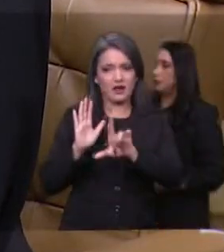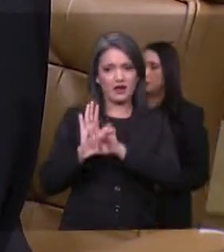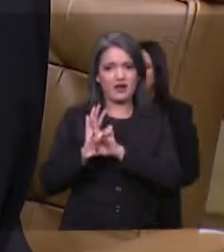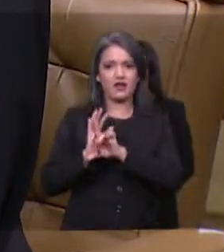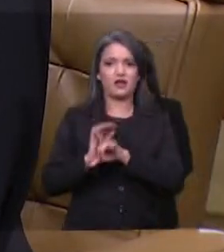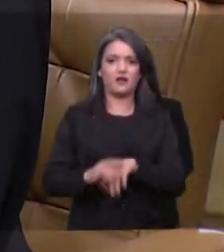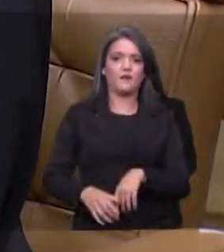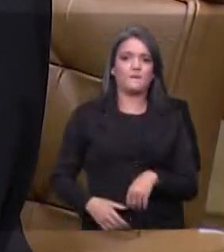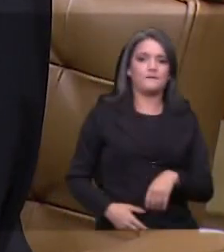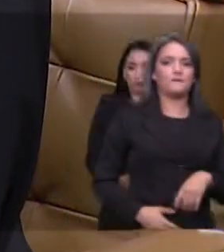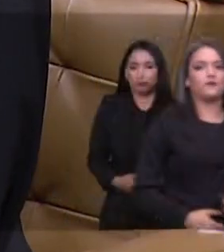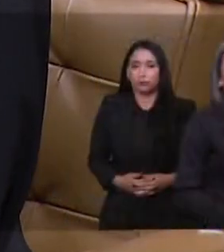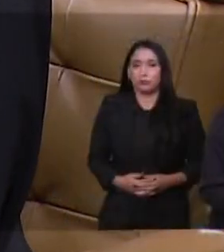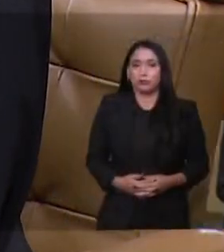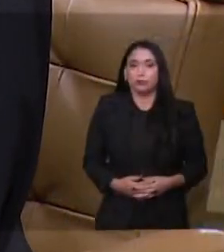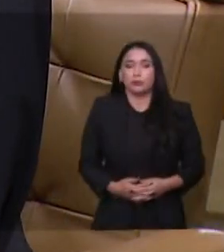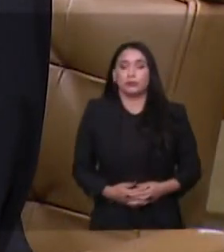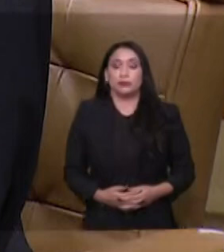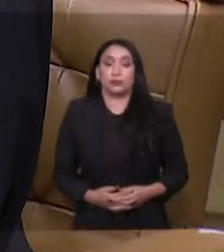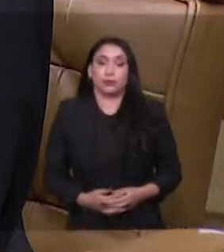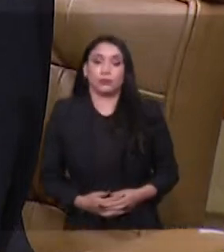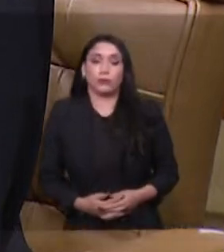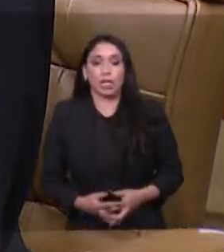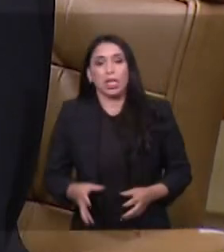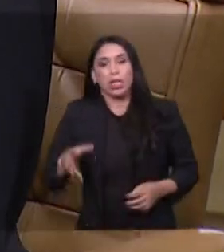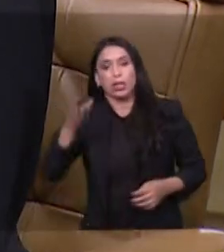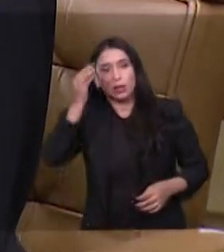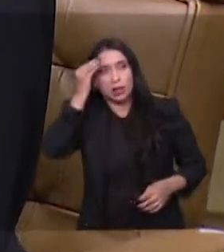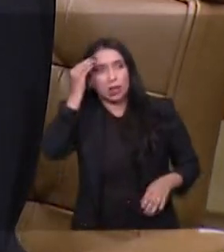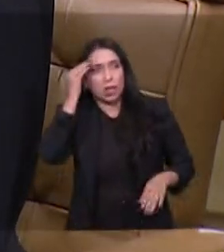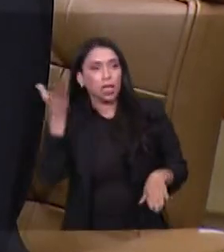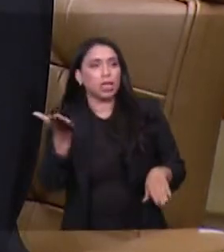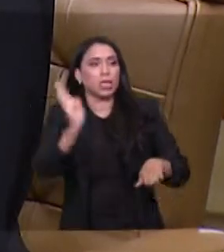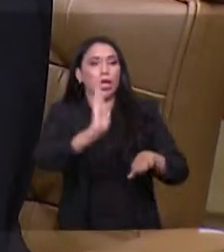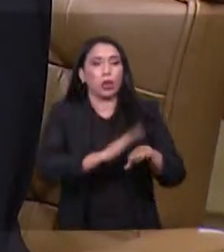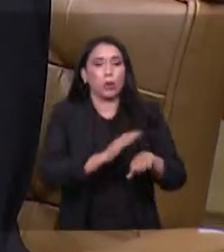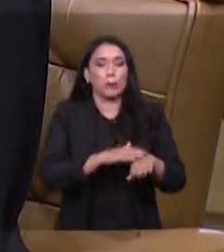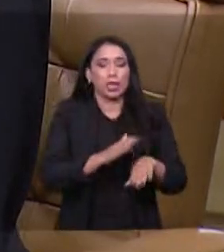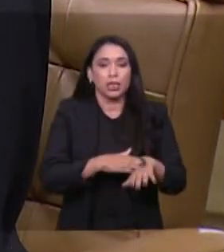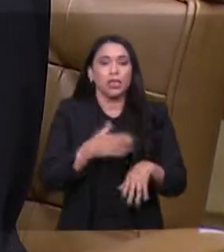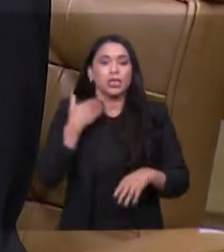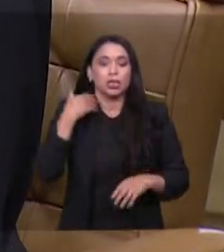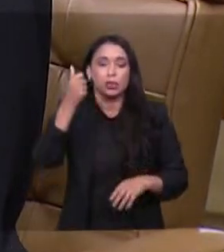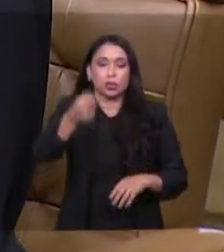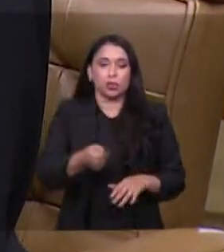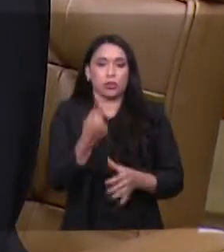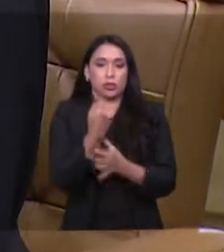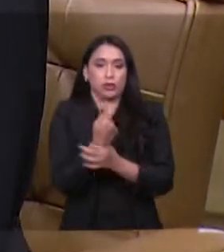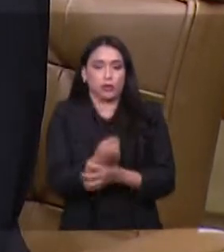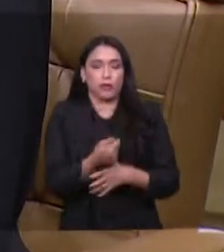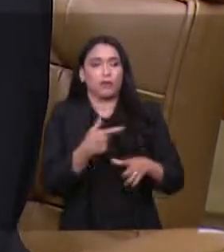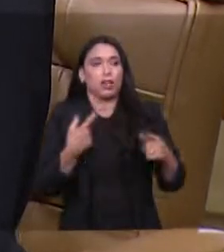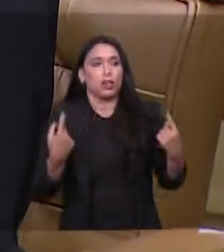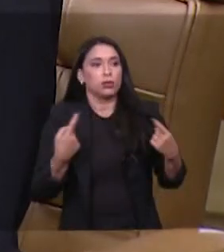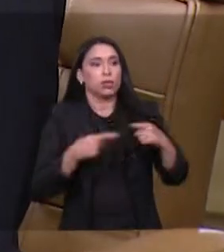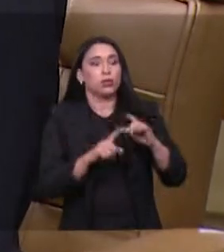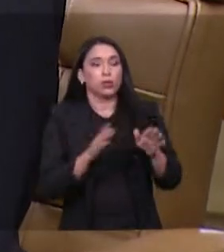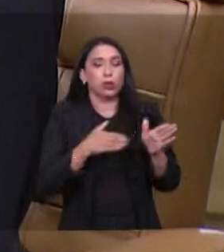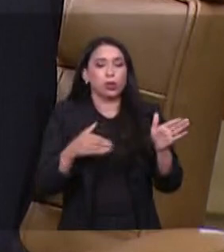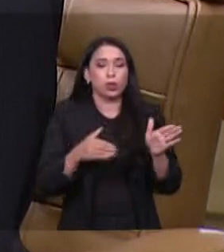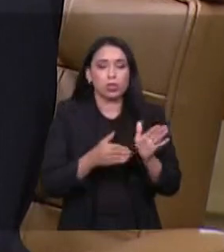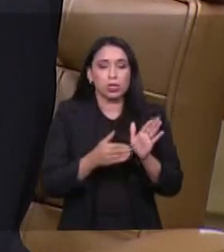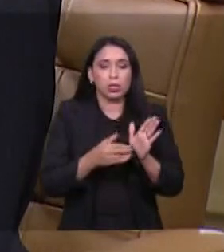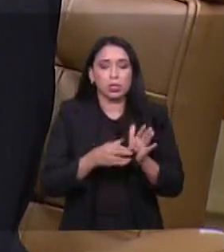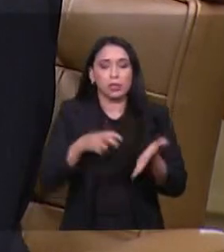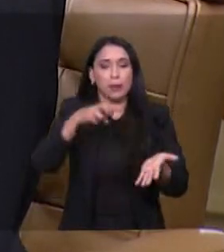prever que a competência do juiz de garantias abrange todas as infrações penais, que, na minha visão, não